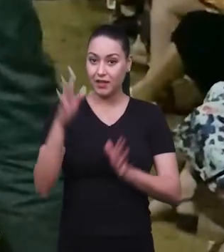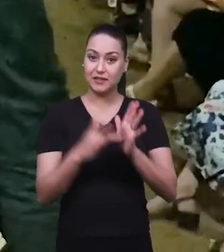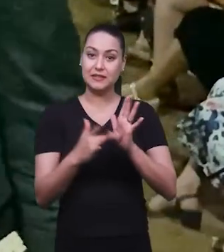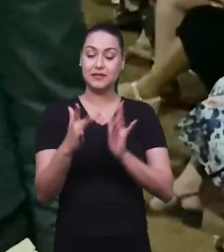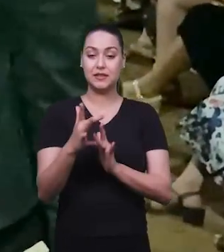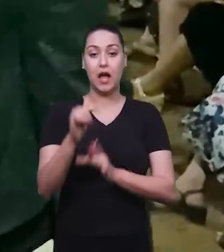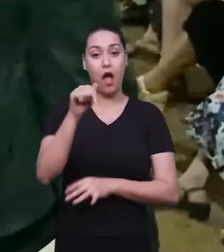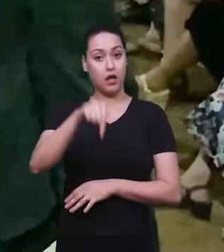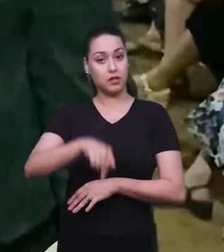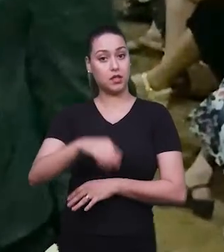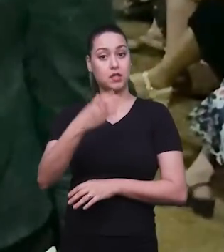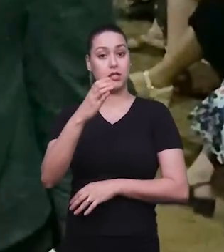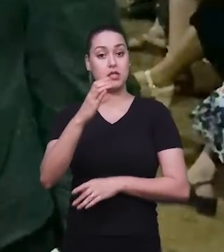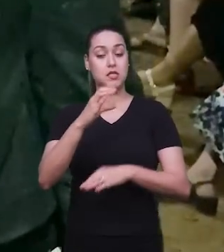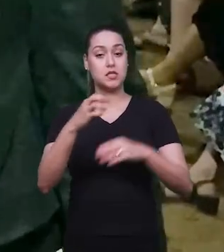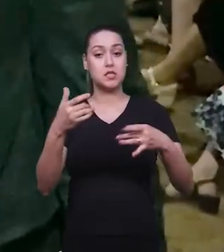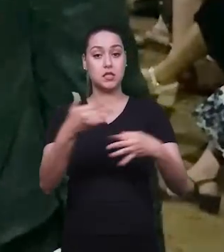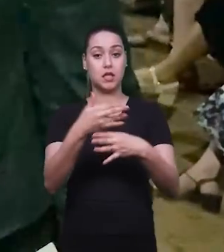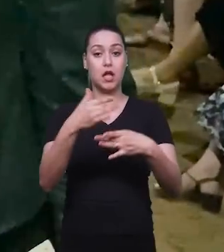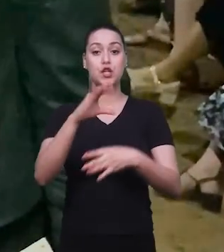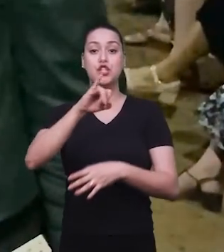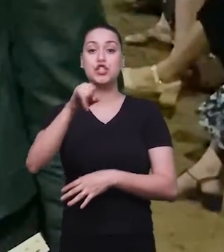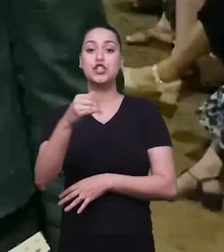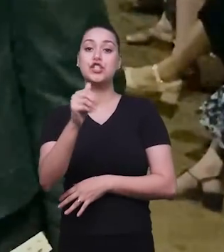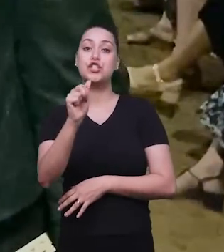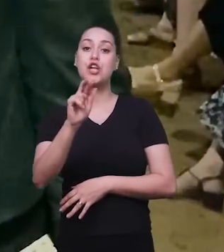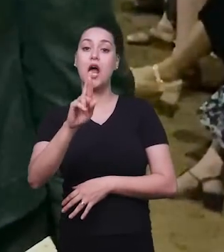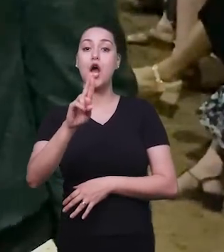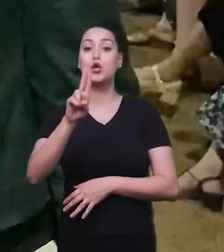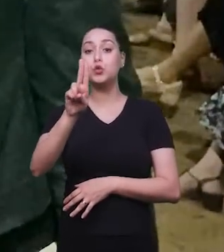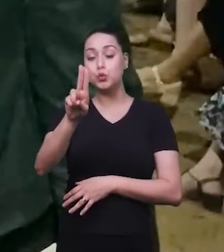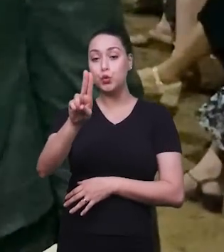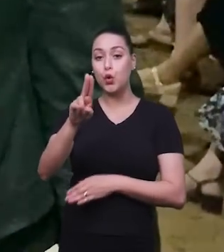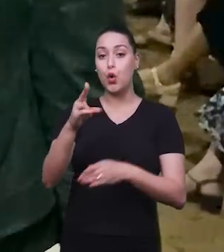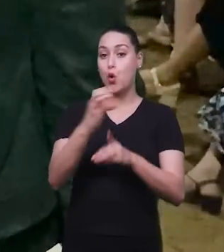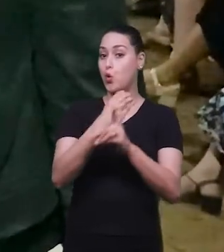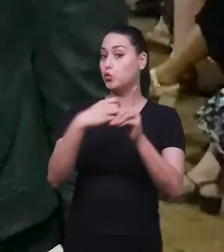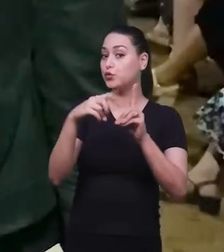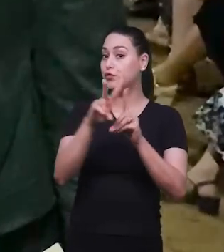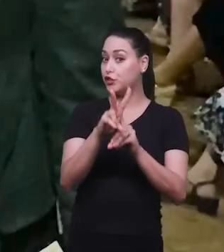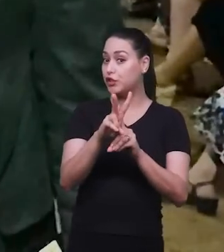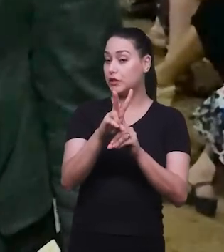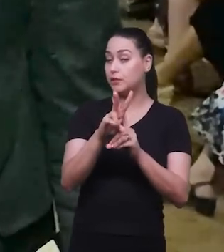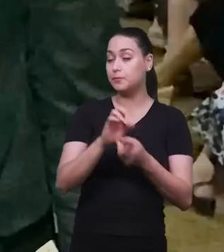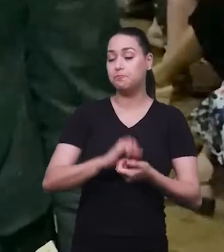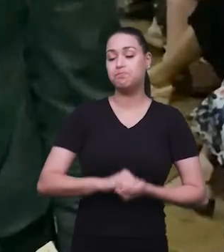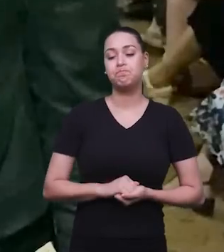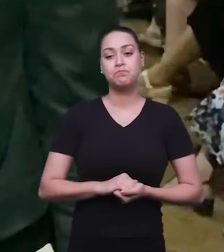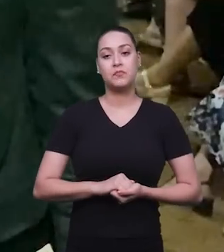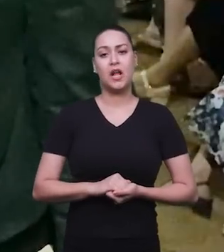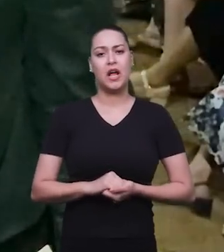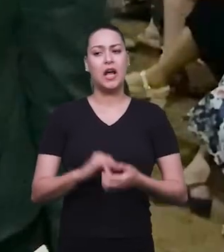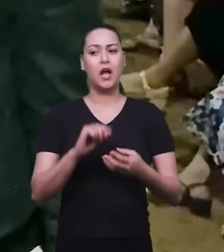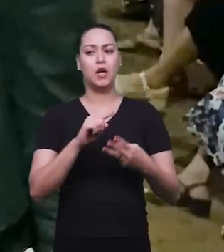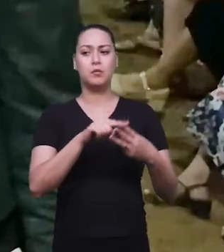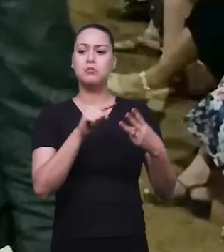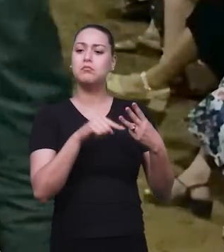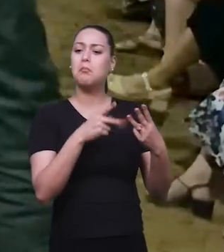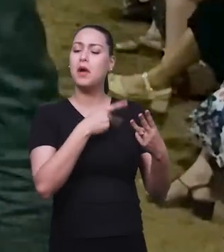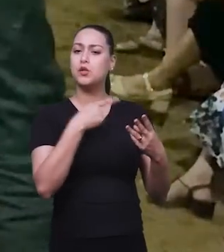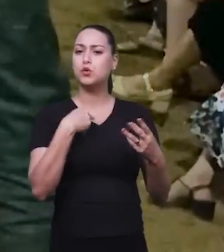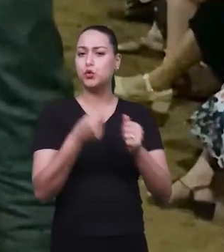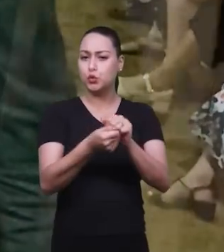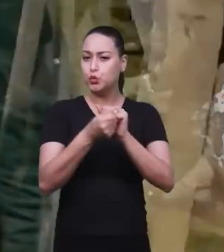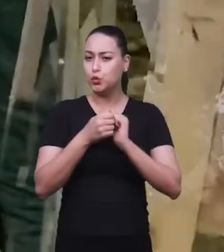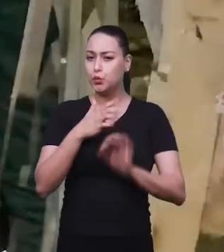Jesus. Nós estamos aqui na cidade de Jaru. Estamos aqui hoje numa vigília. Está eu, pastor Eduardo, pastor de Pimenta Bueno, da igreja Pimenta